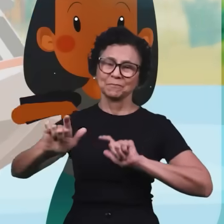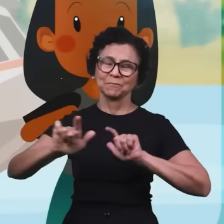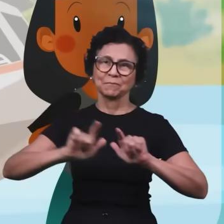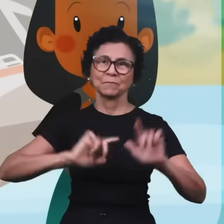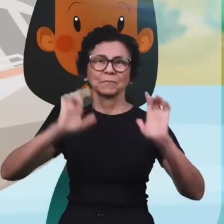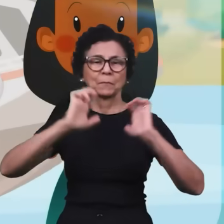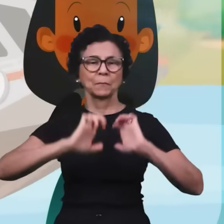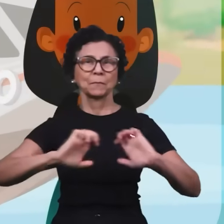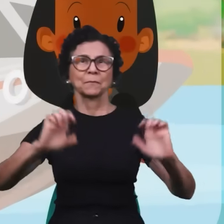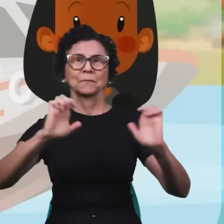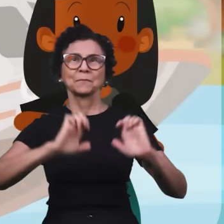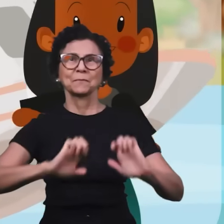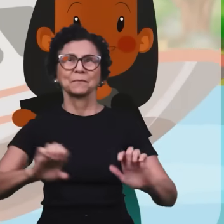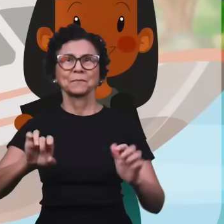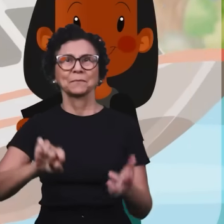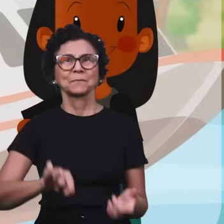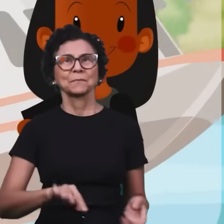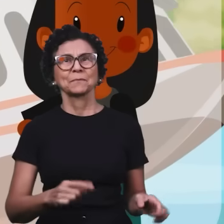também.